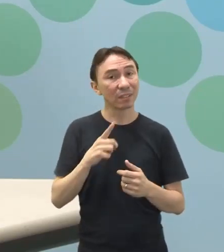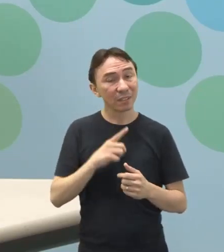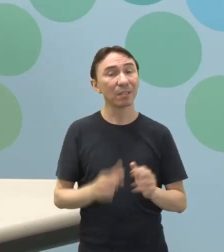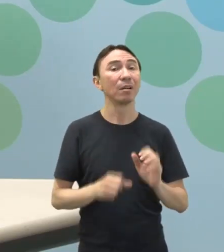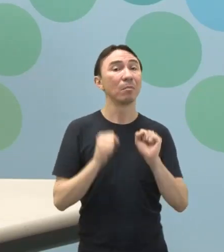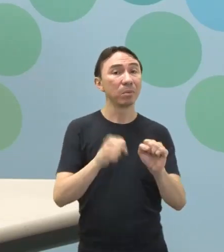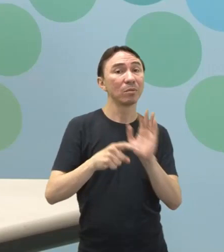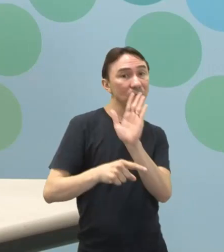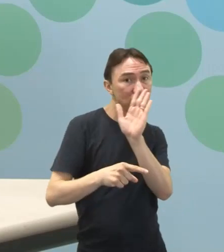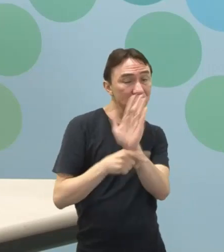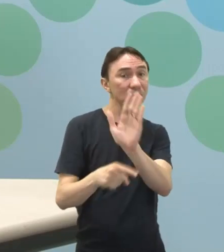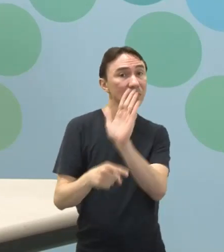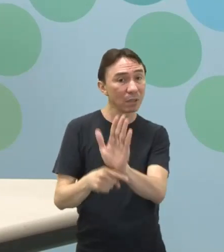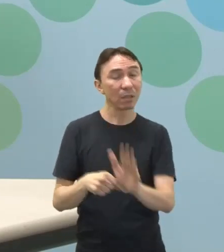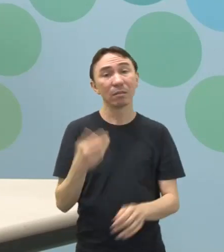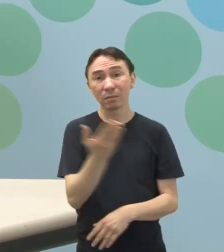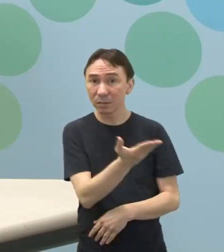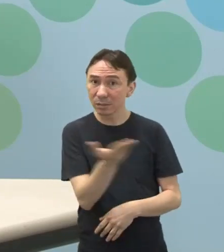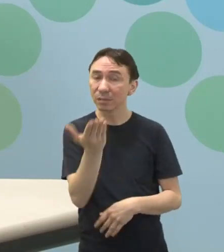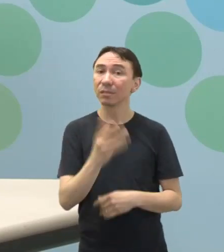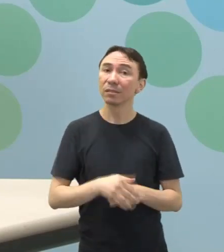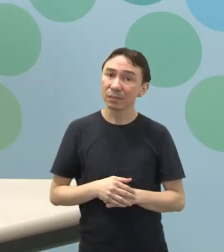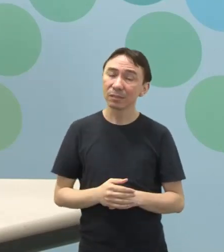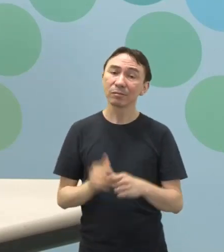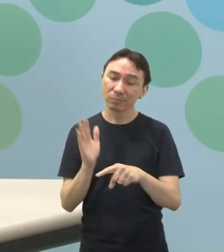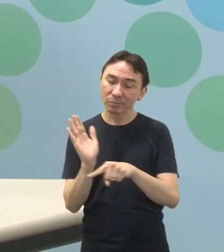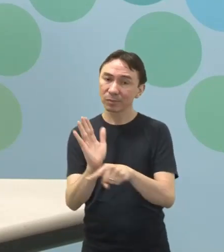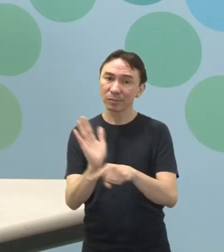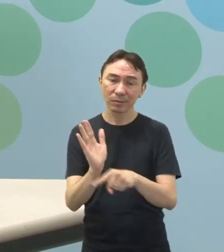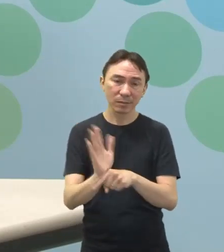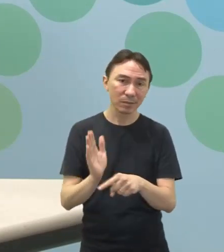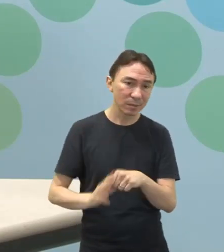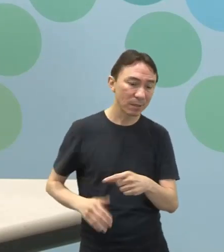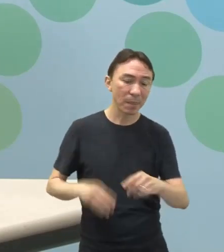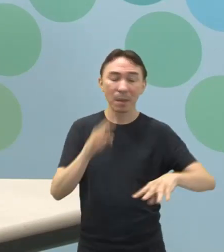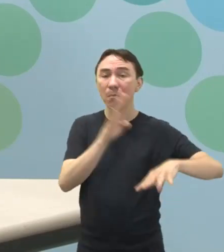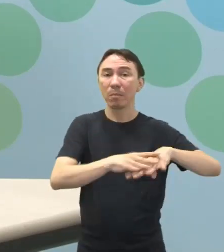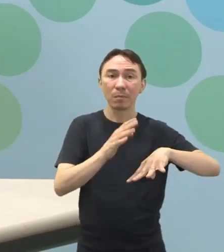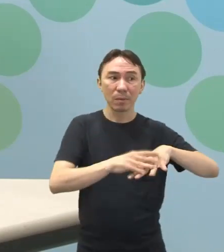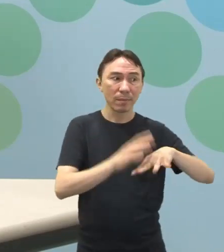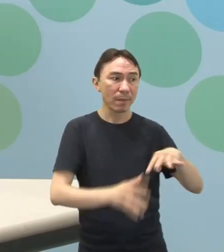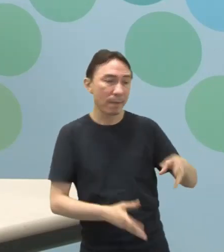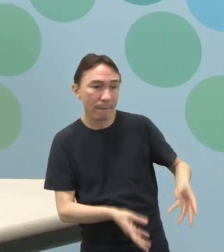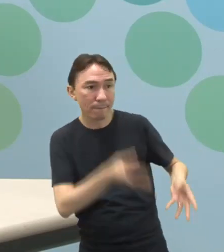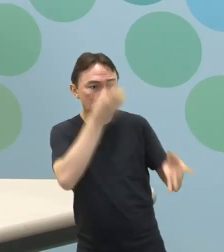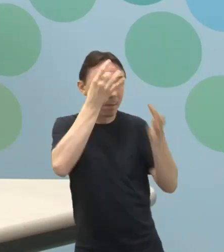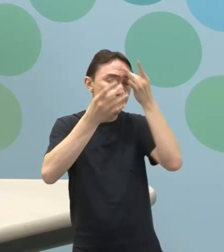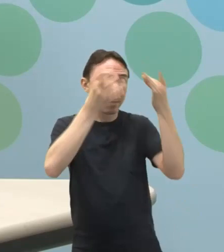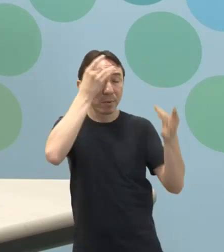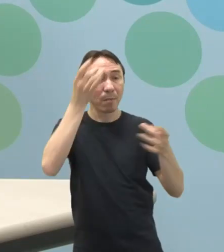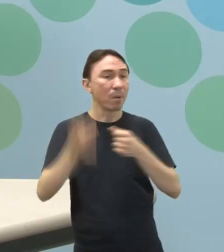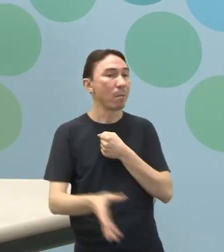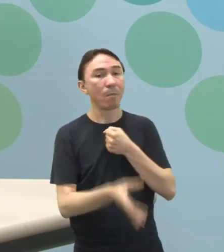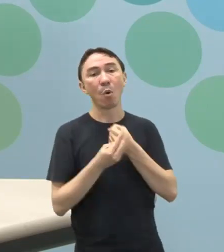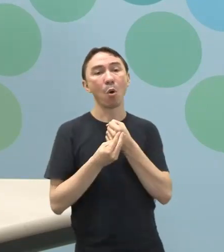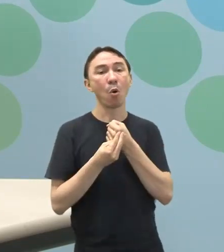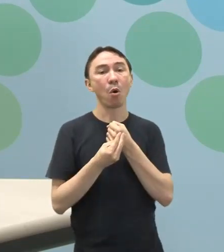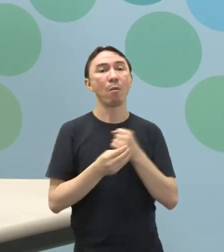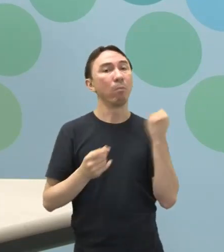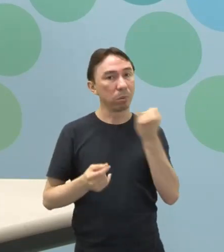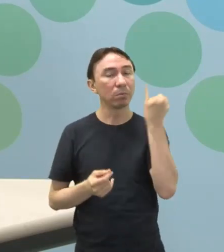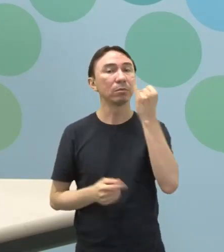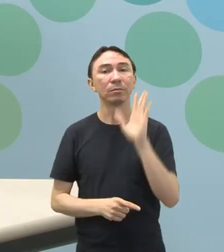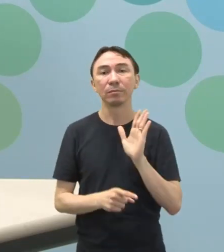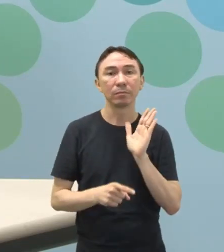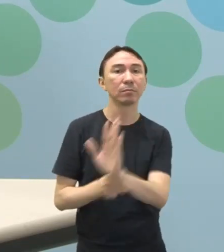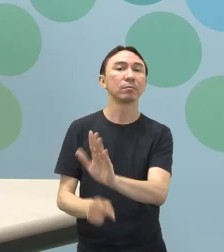pode fazer parte da construção desse letramento matemático tô importante para o nosso estudante né é uma outra coisa muito